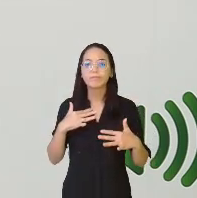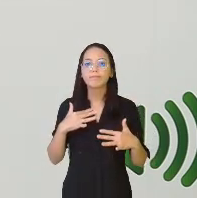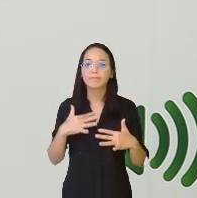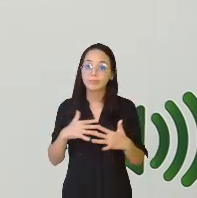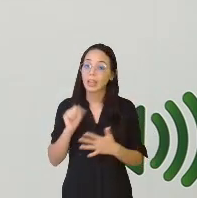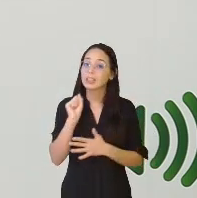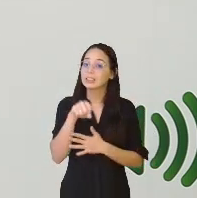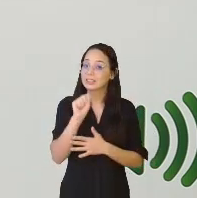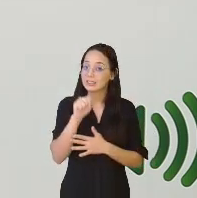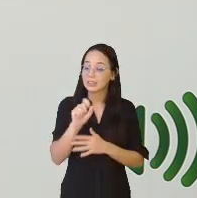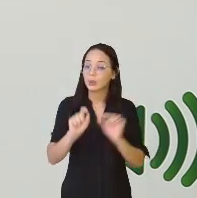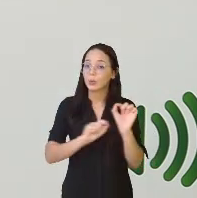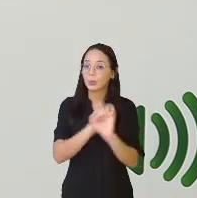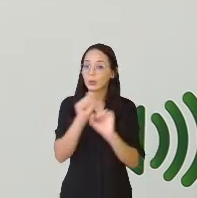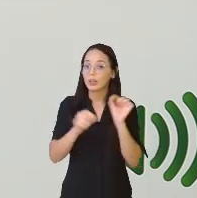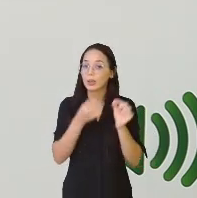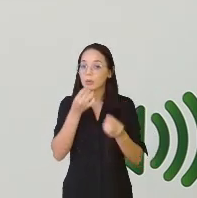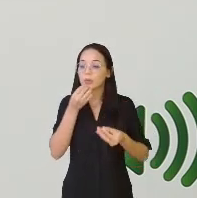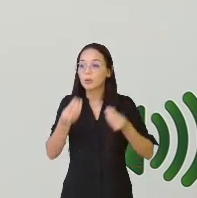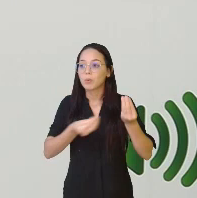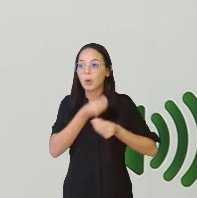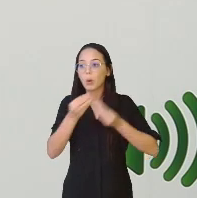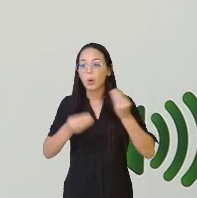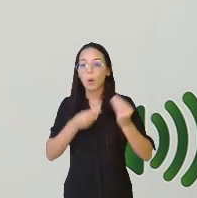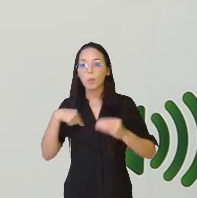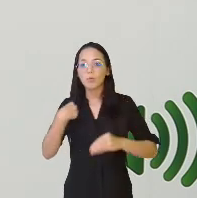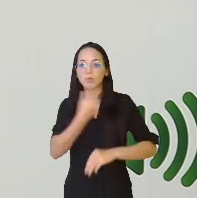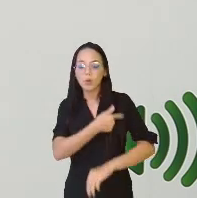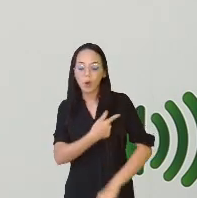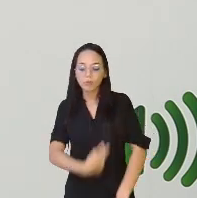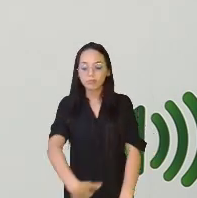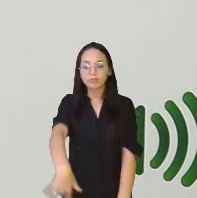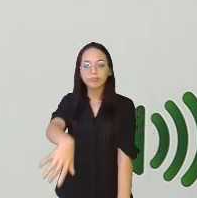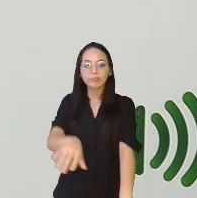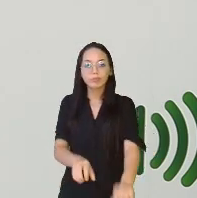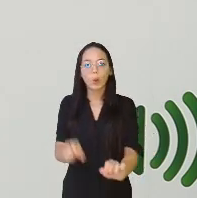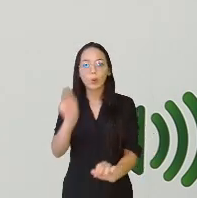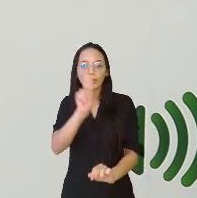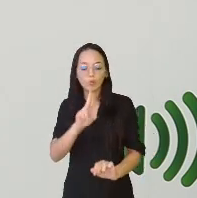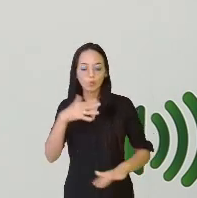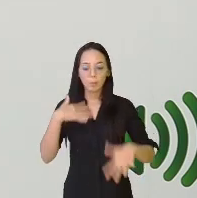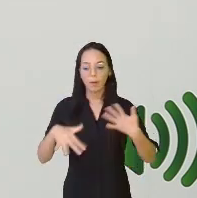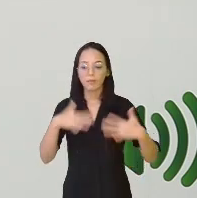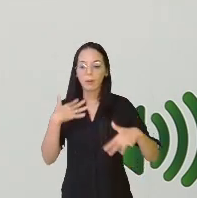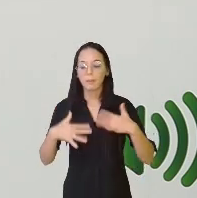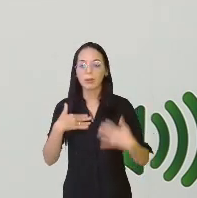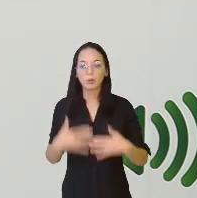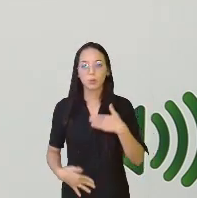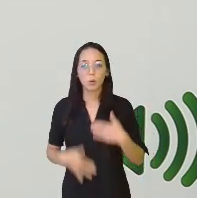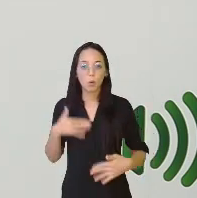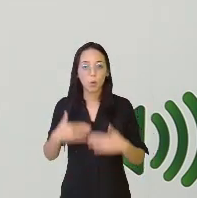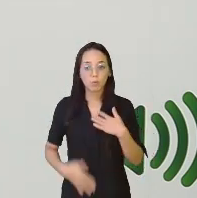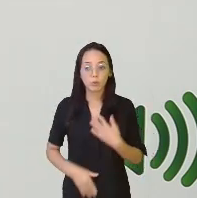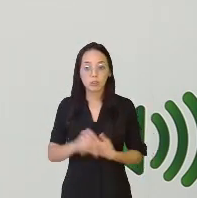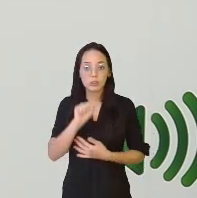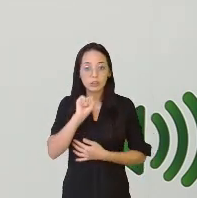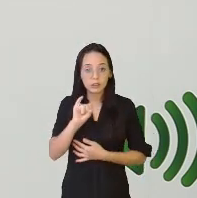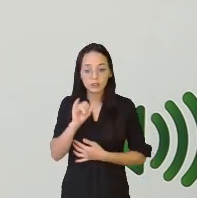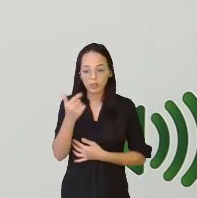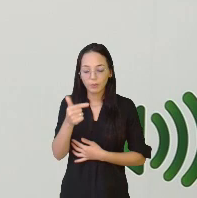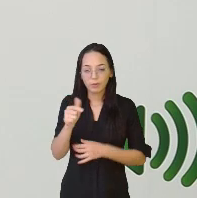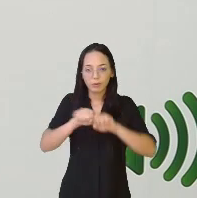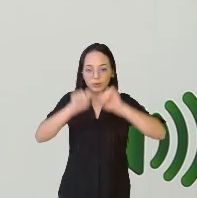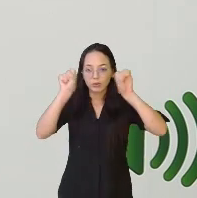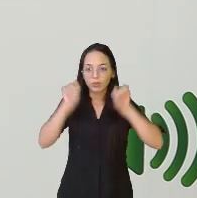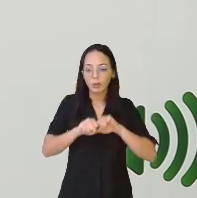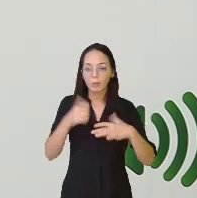Isso mesmo, é a forma como a gente se mexe. Se a gente não tivesse um sistema locomotor, a